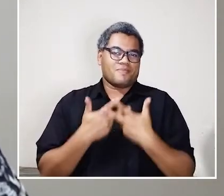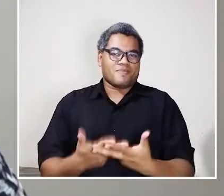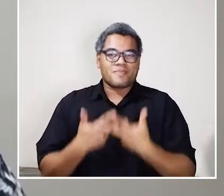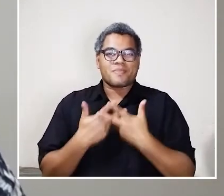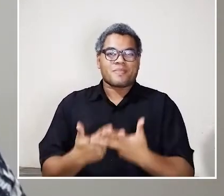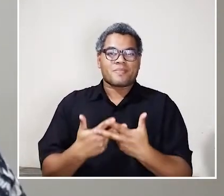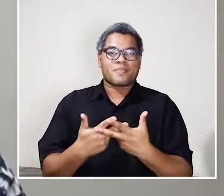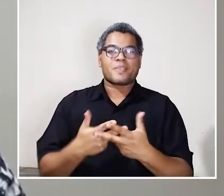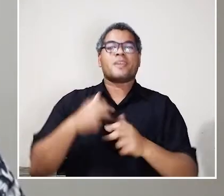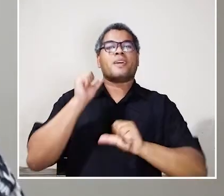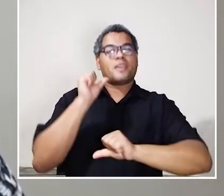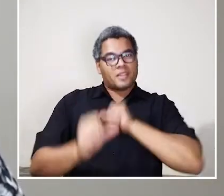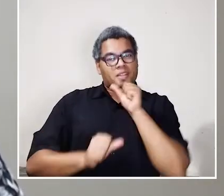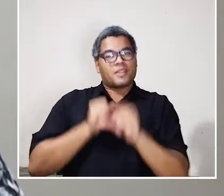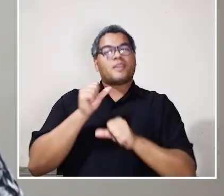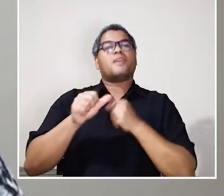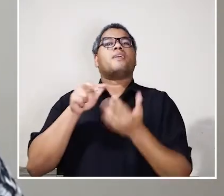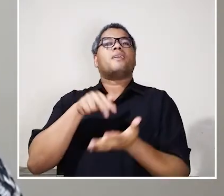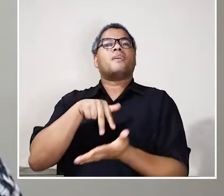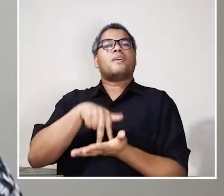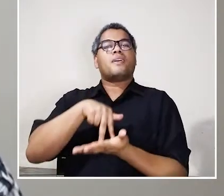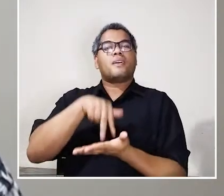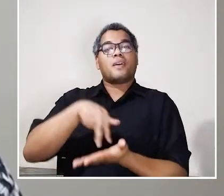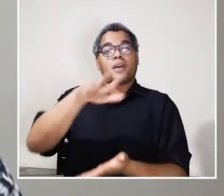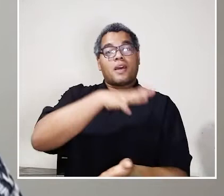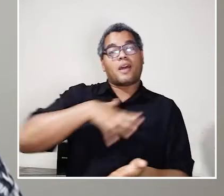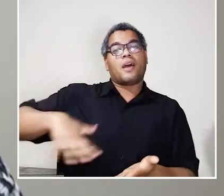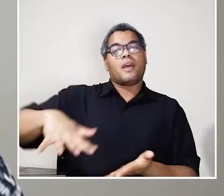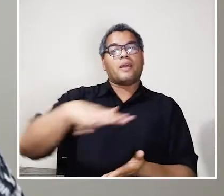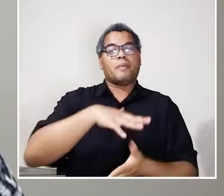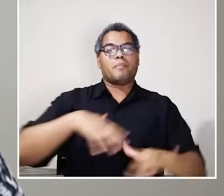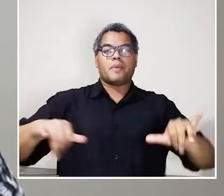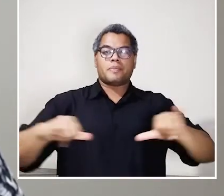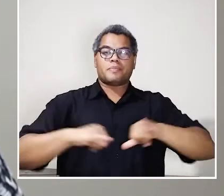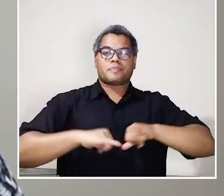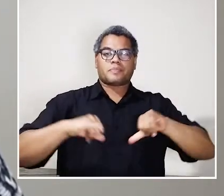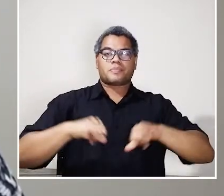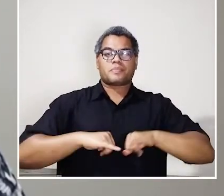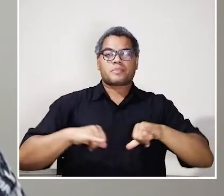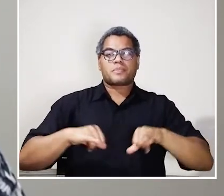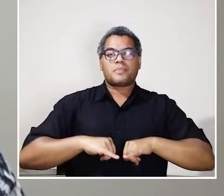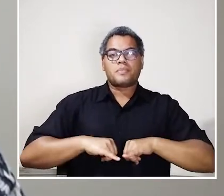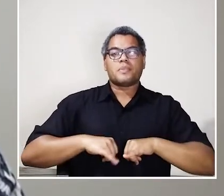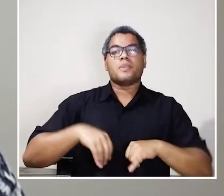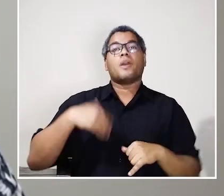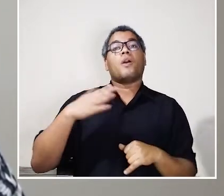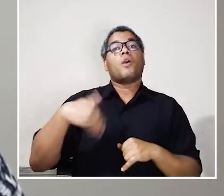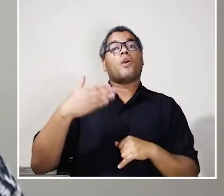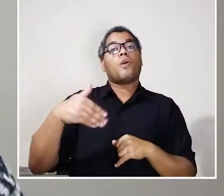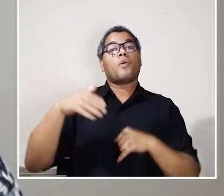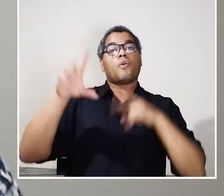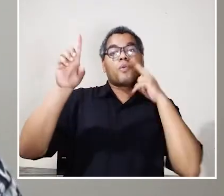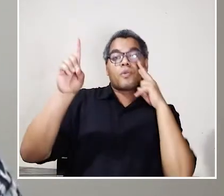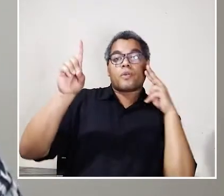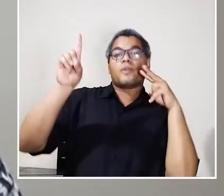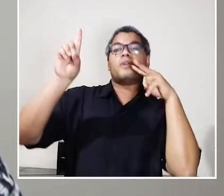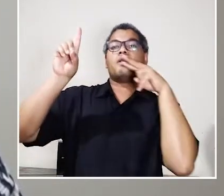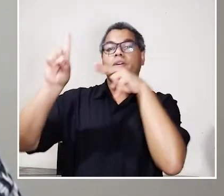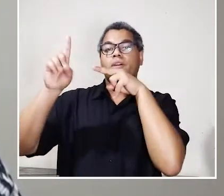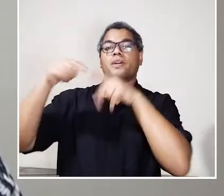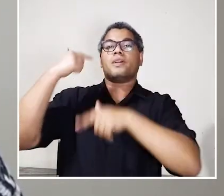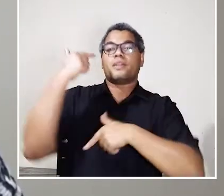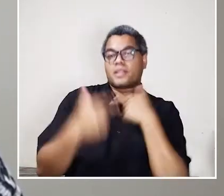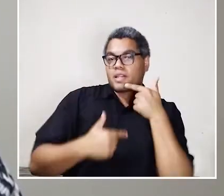paciência, nos tornamos mais perseverantes em meio às tribulações. Quando nós vemos que